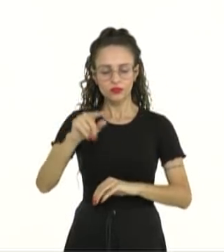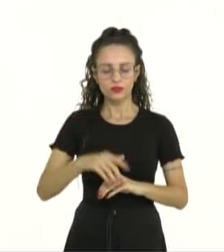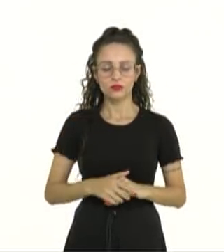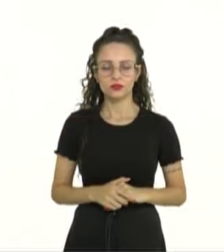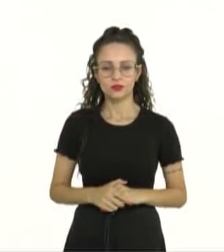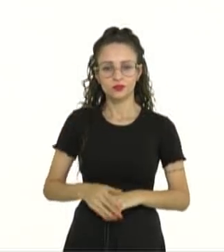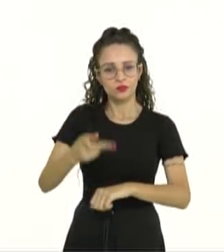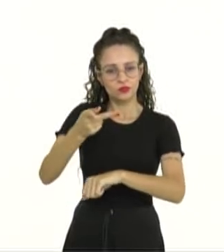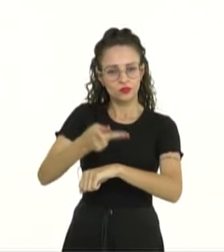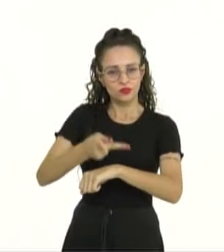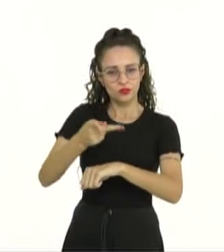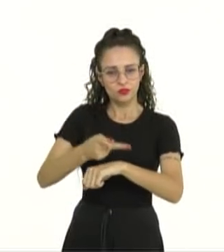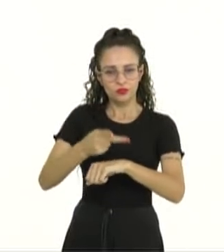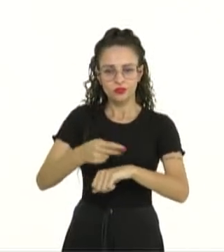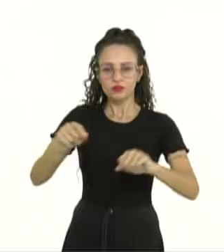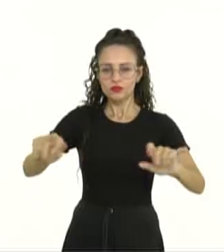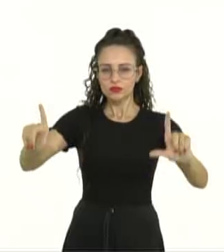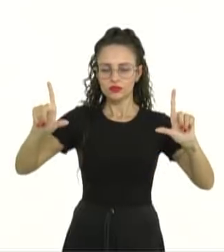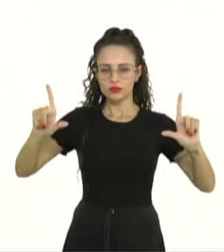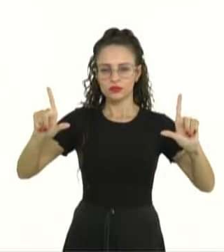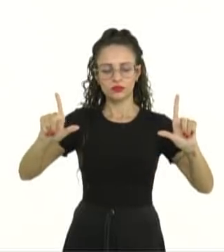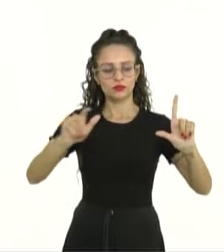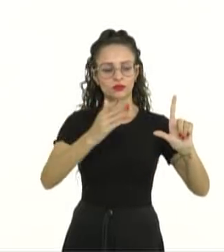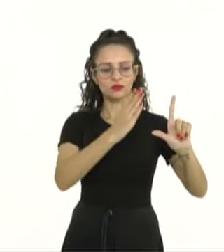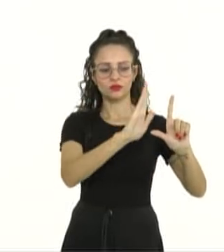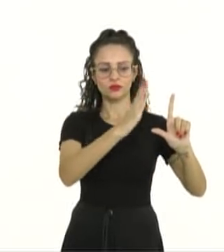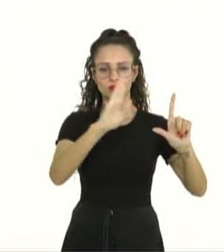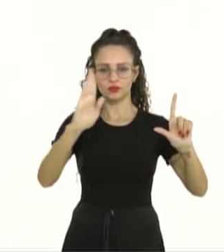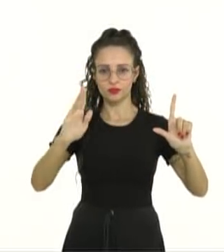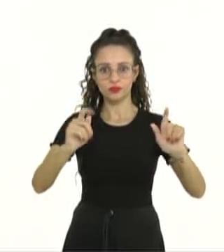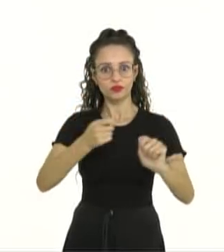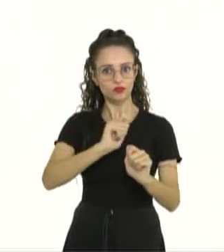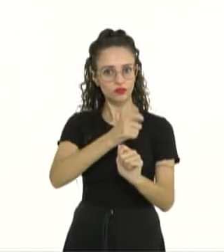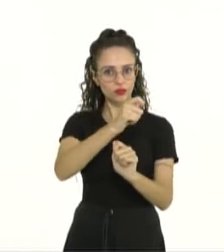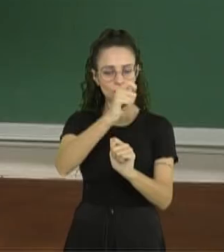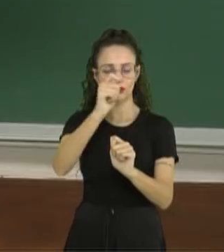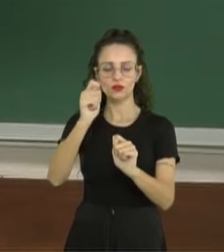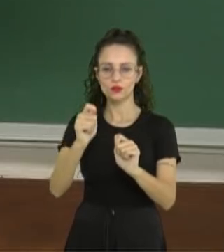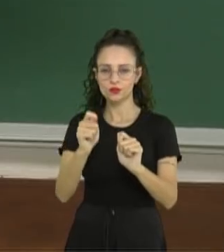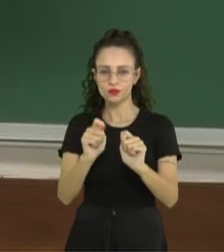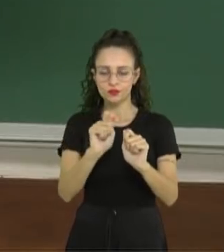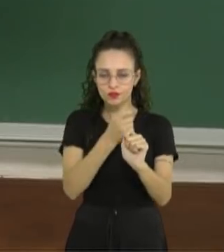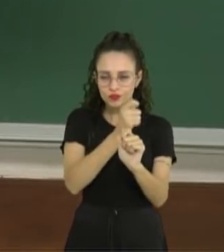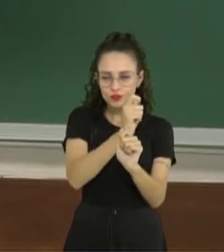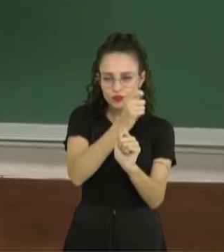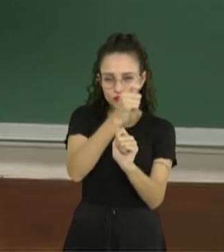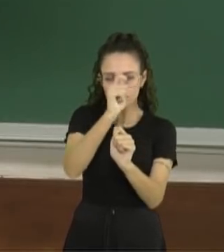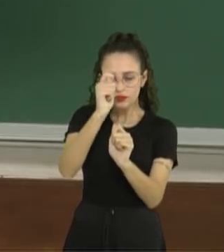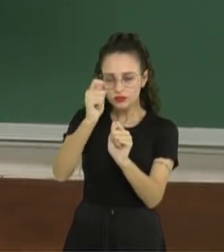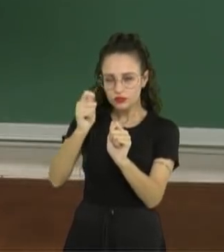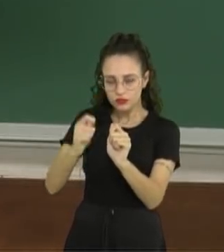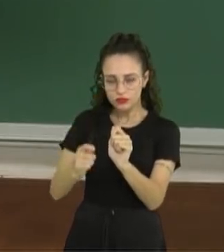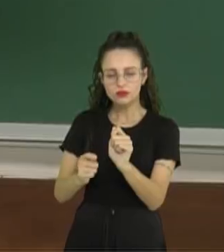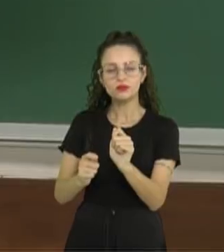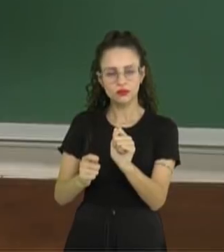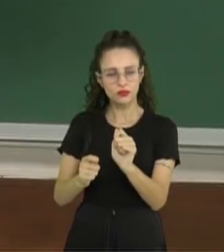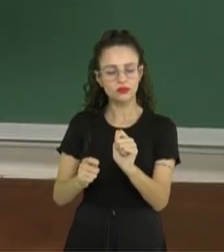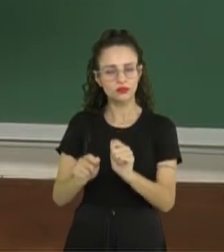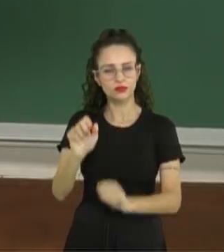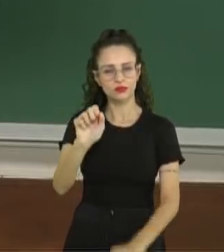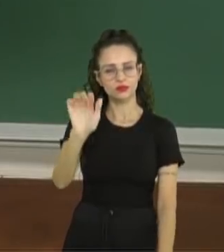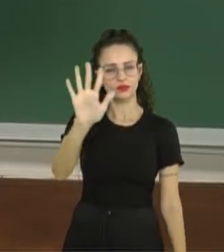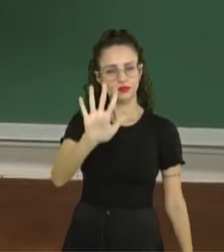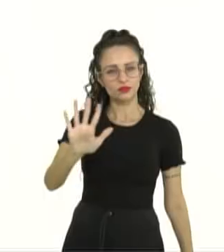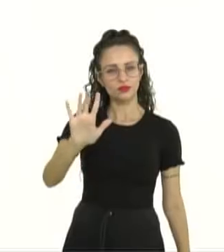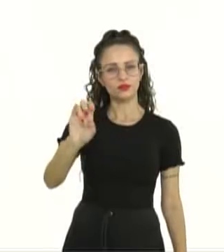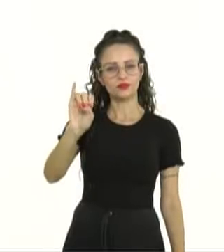Uma pedra. Um escultor com um dom incrível vai esculpir, né, a ideia, essa